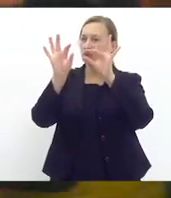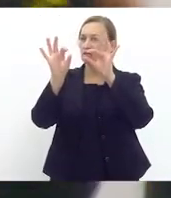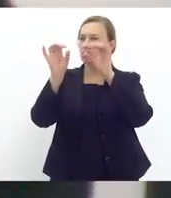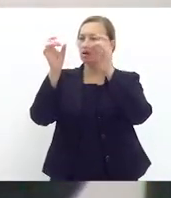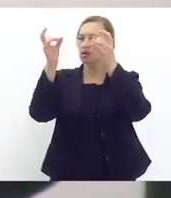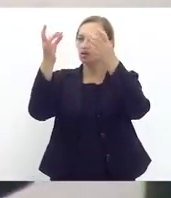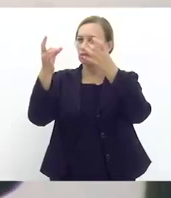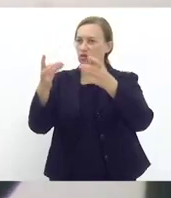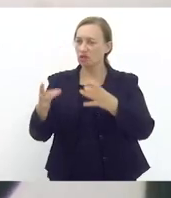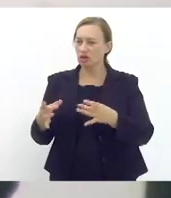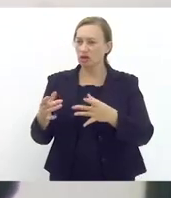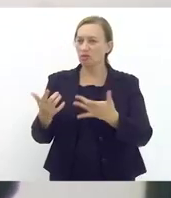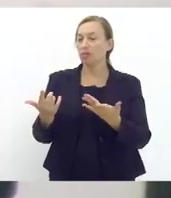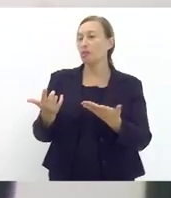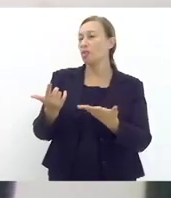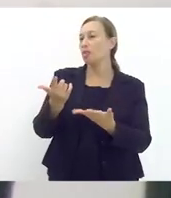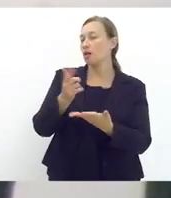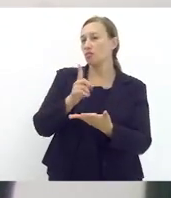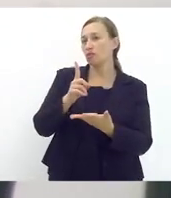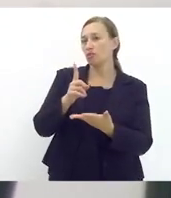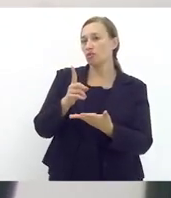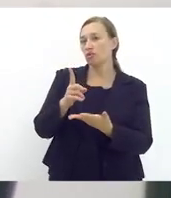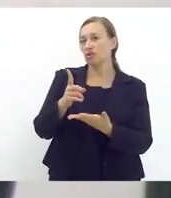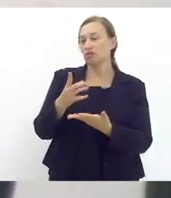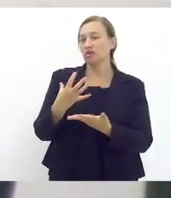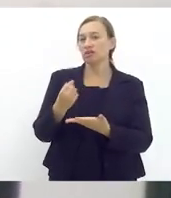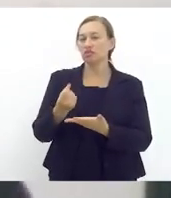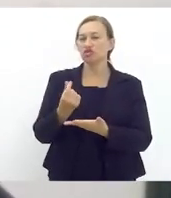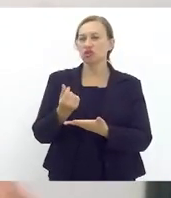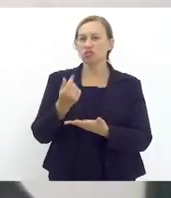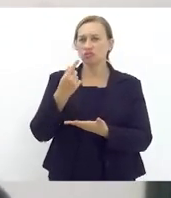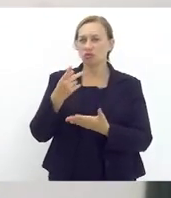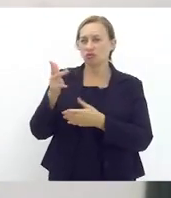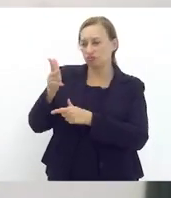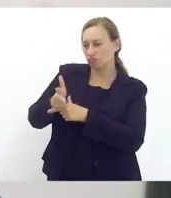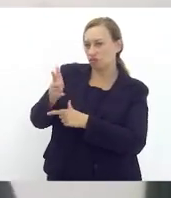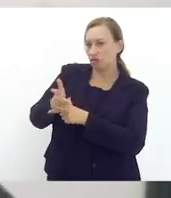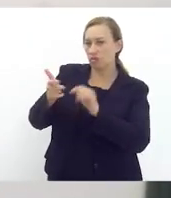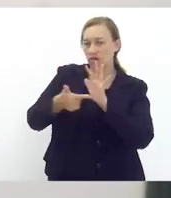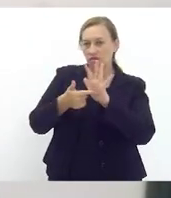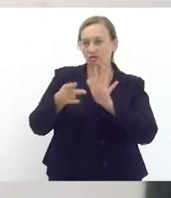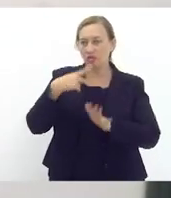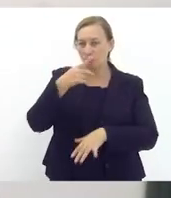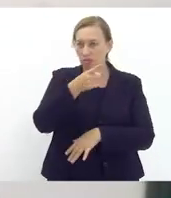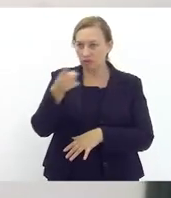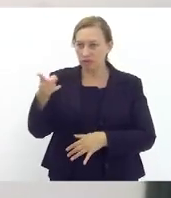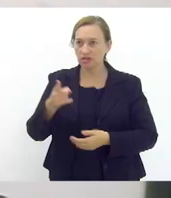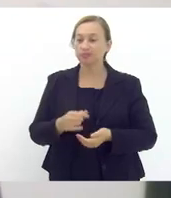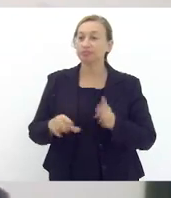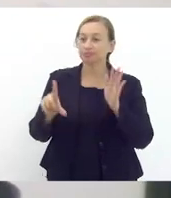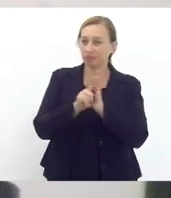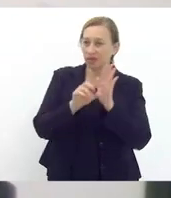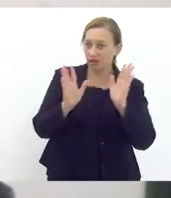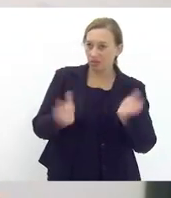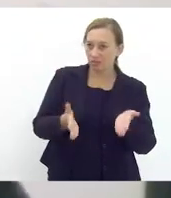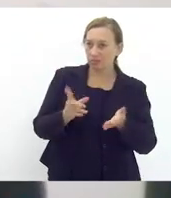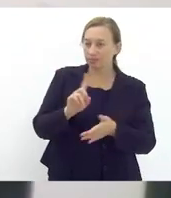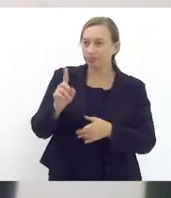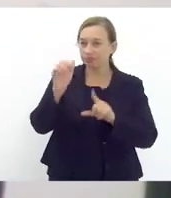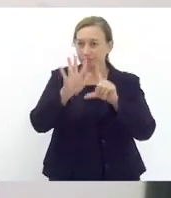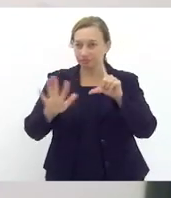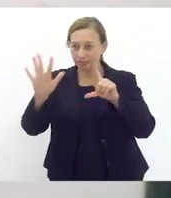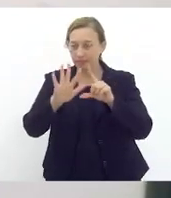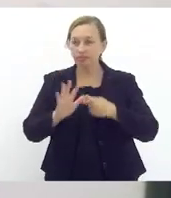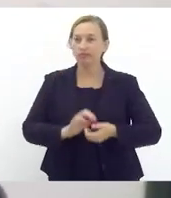na sequência da minha fala eu vou passar esse vídeo que fala um pouco da transição igual para vocês então agora fala um pouco da Lei e não mais da ferramenta em